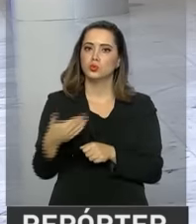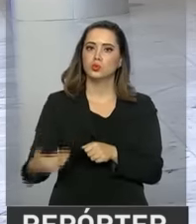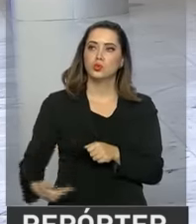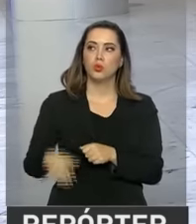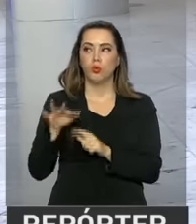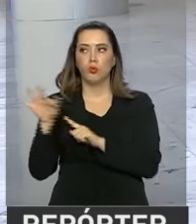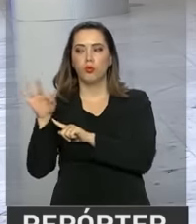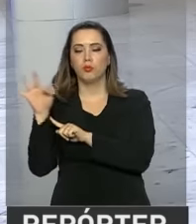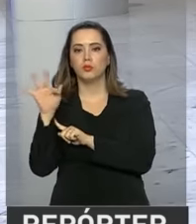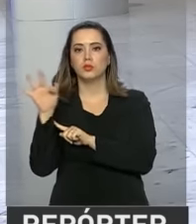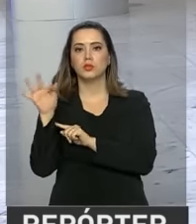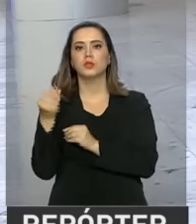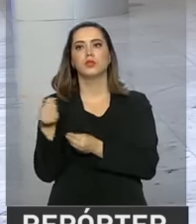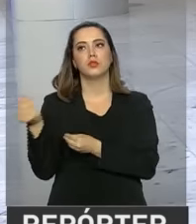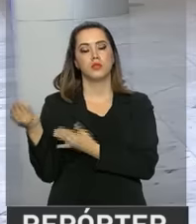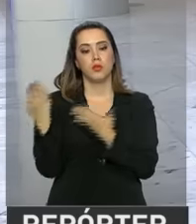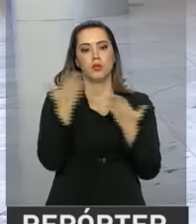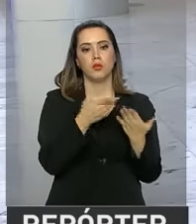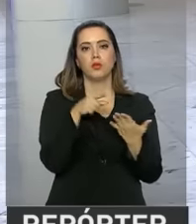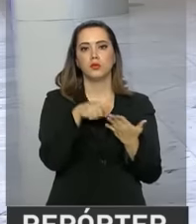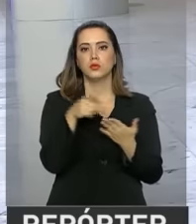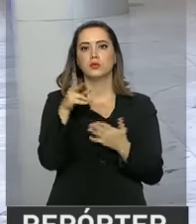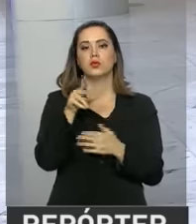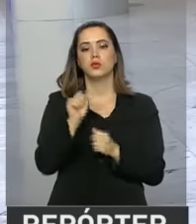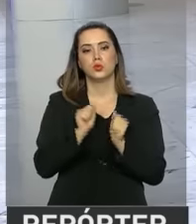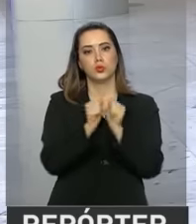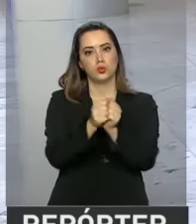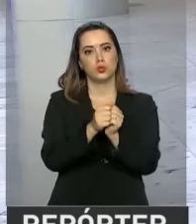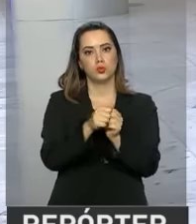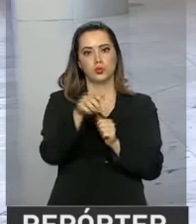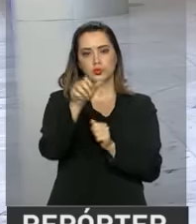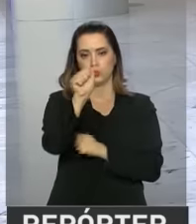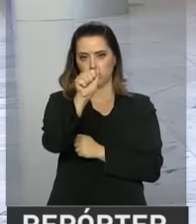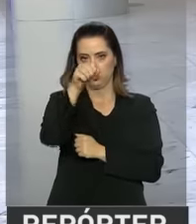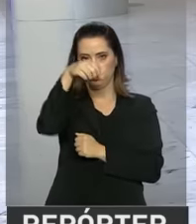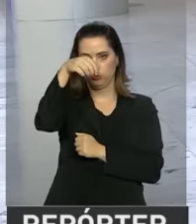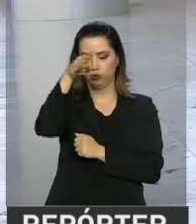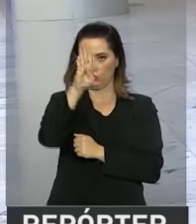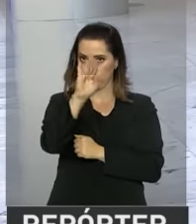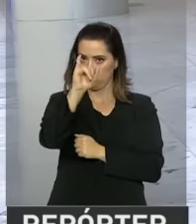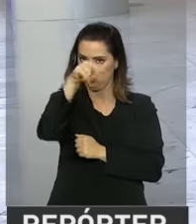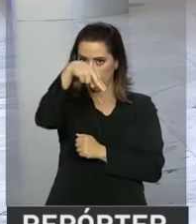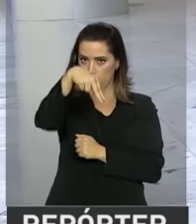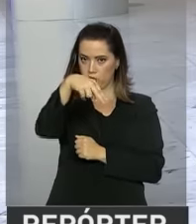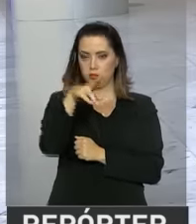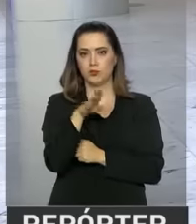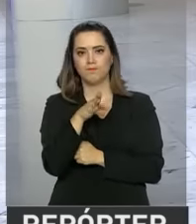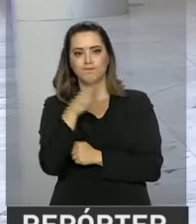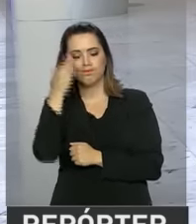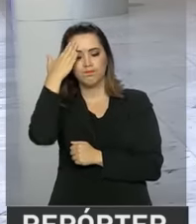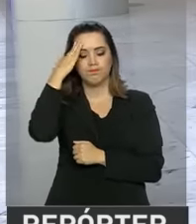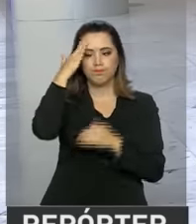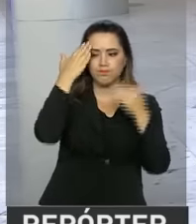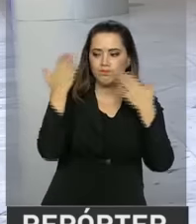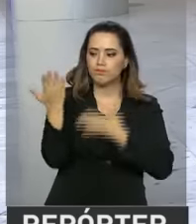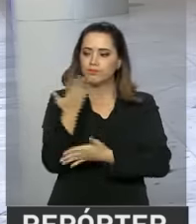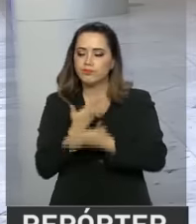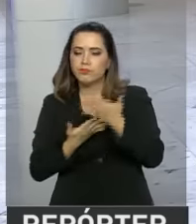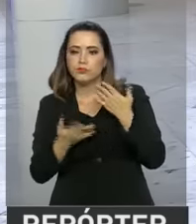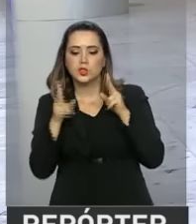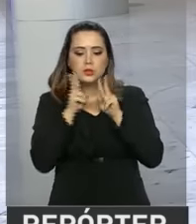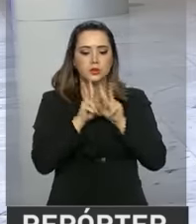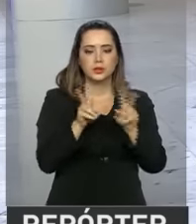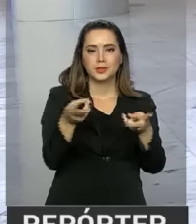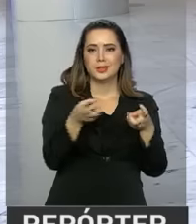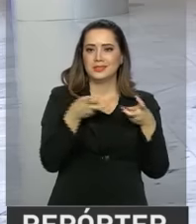ver a possibilidade de enviar um oficial da ABIN a esse cidades de Paris e de Nice para compreender melhor esses eventos e